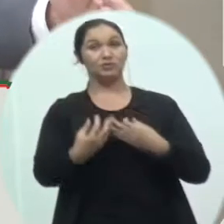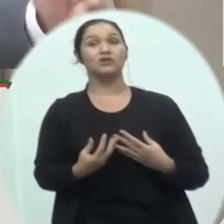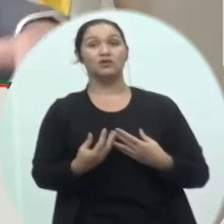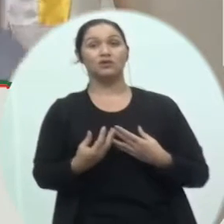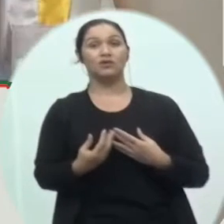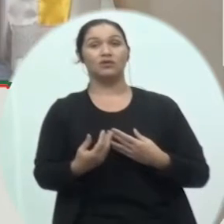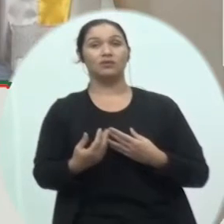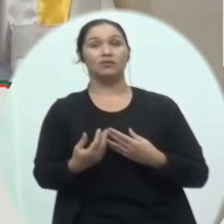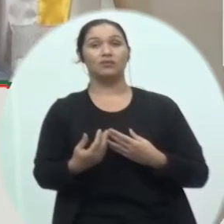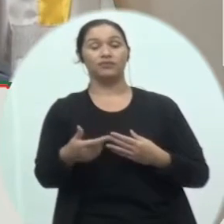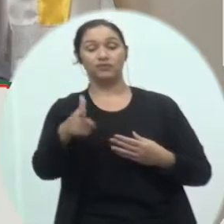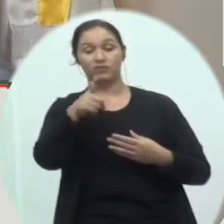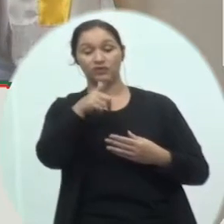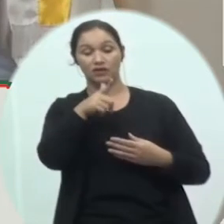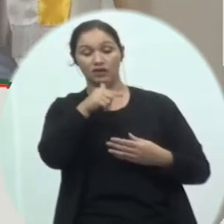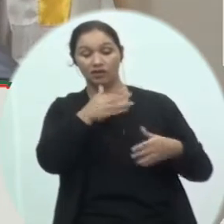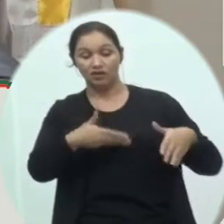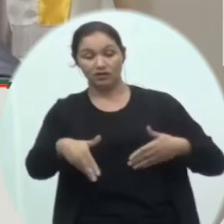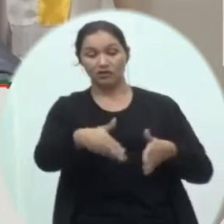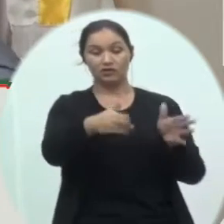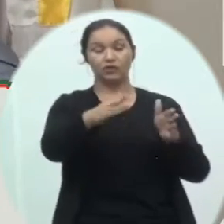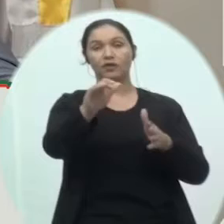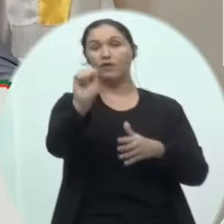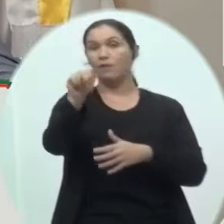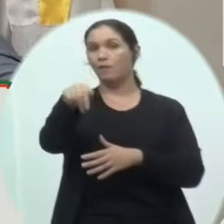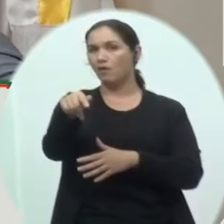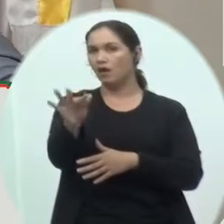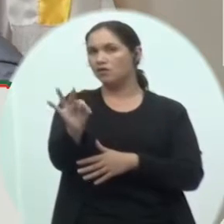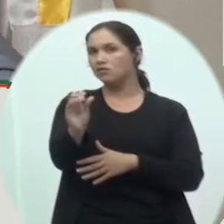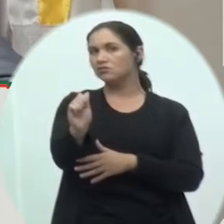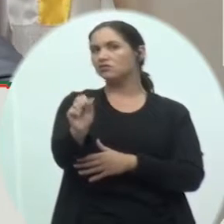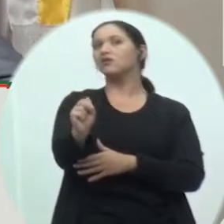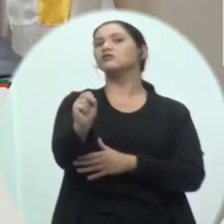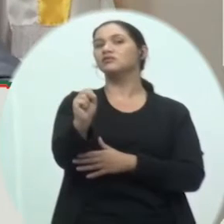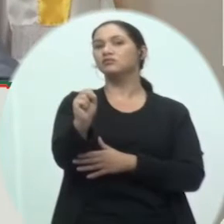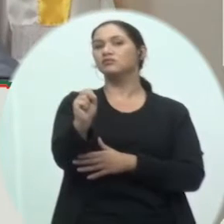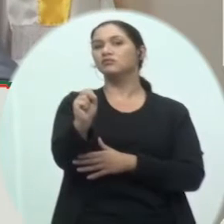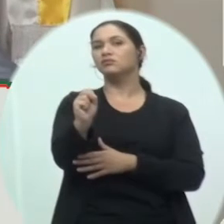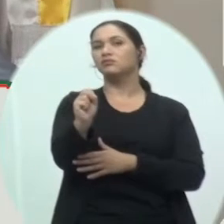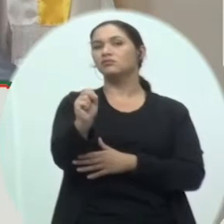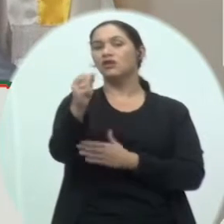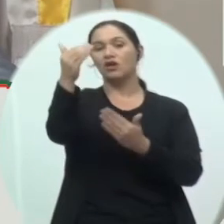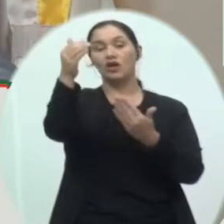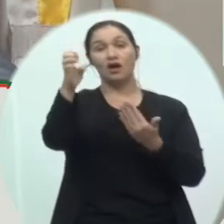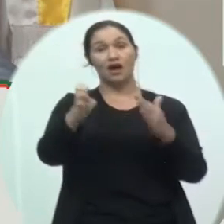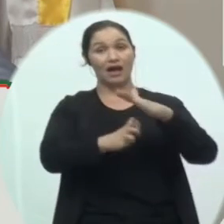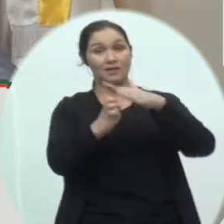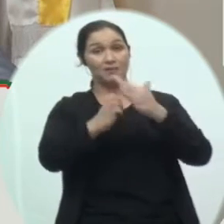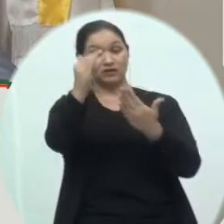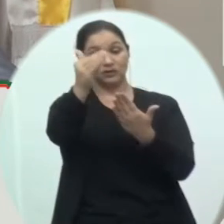das Antas, onde foi contratada uma empresa sem licitação.